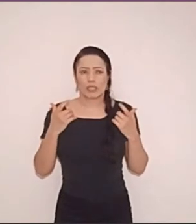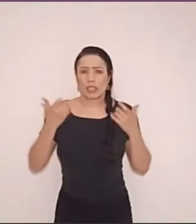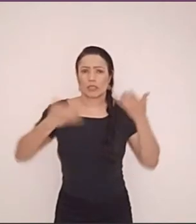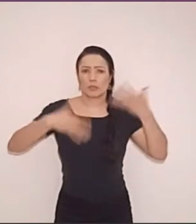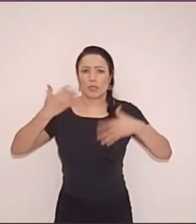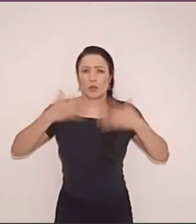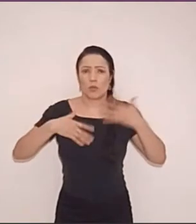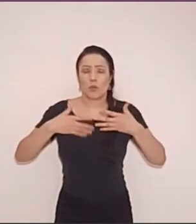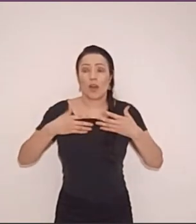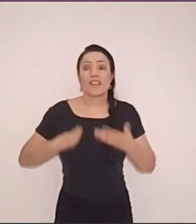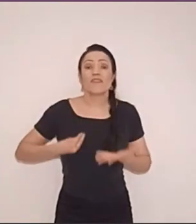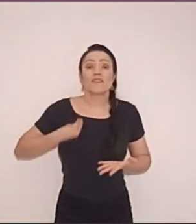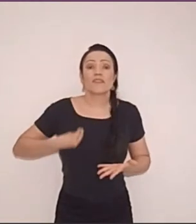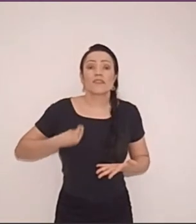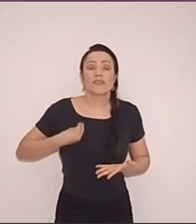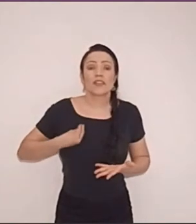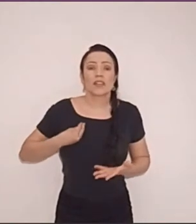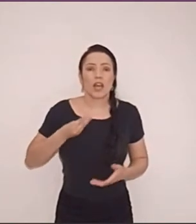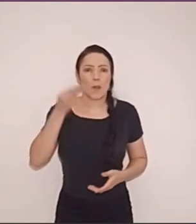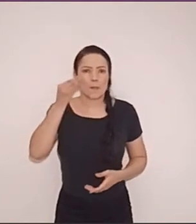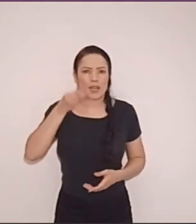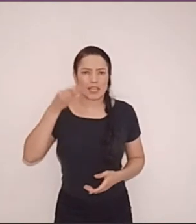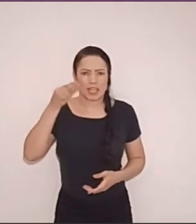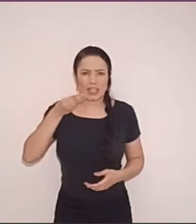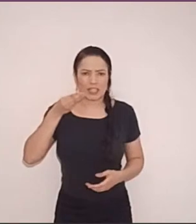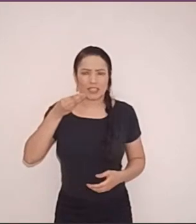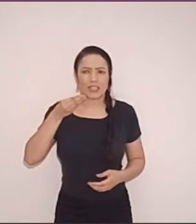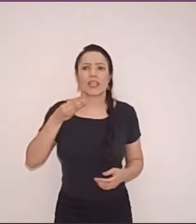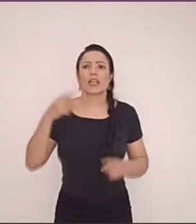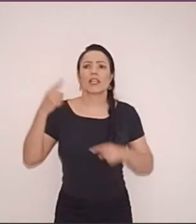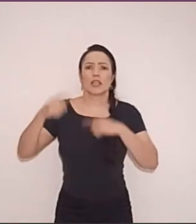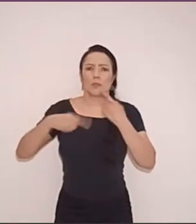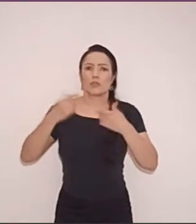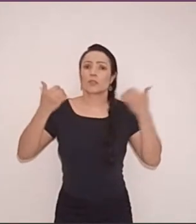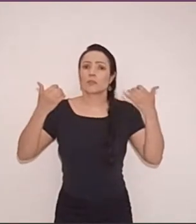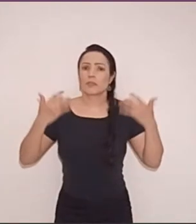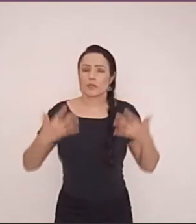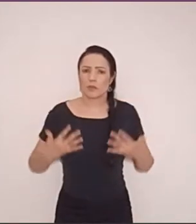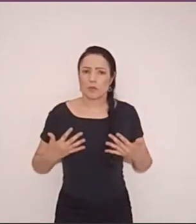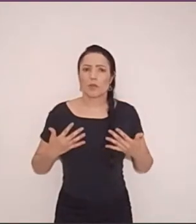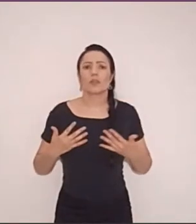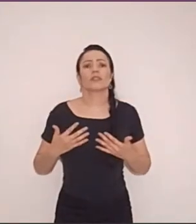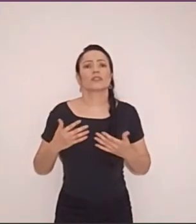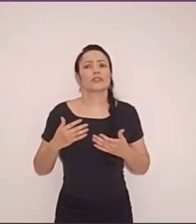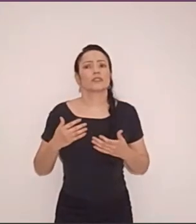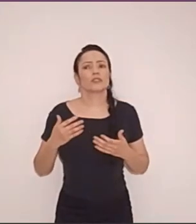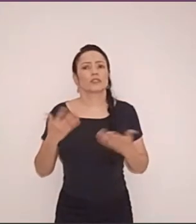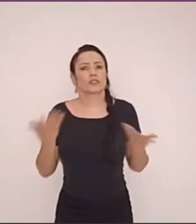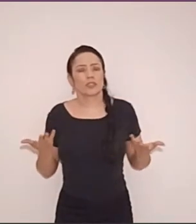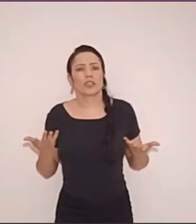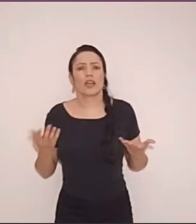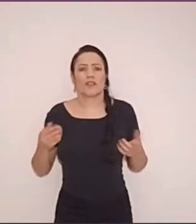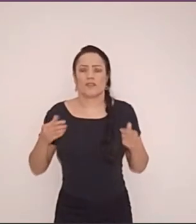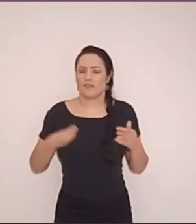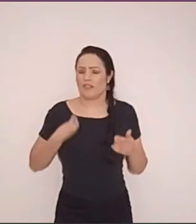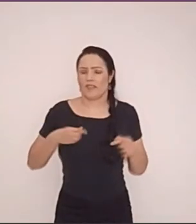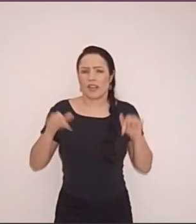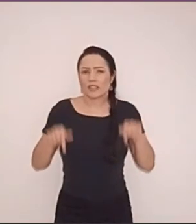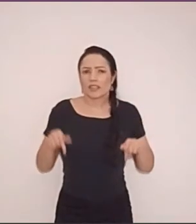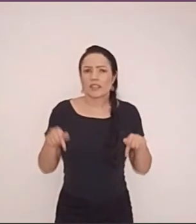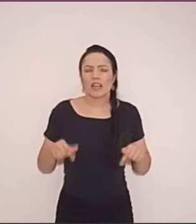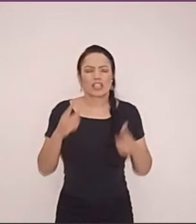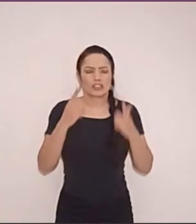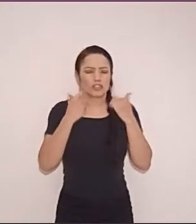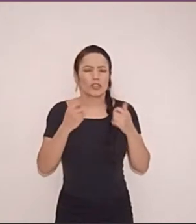beleza de ter vivido nesse plano e depois me contou da beleza de passar para outro plano mas começou a chorar